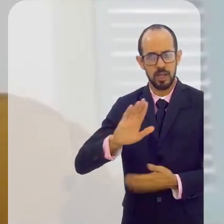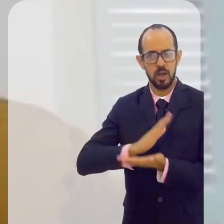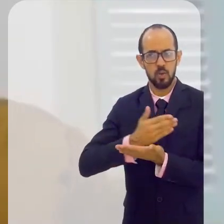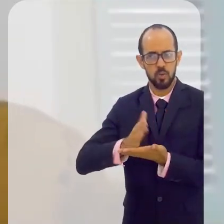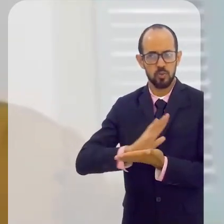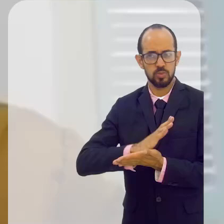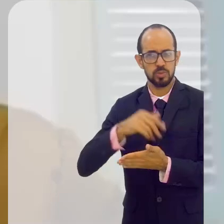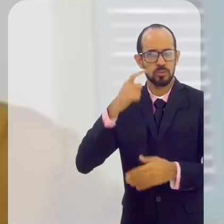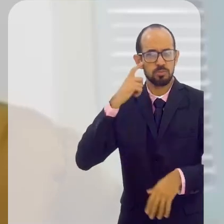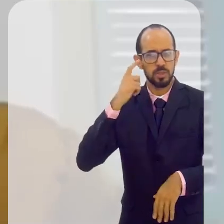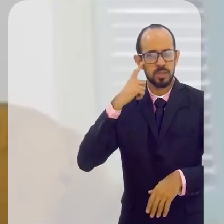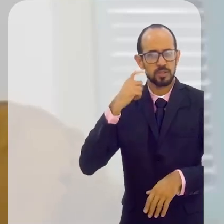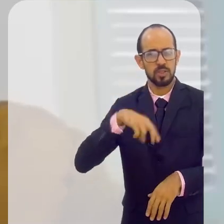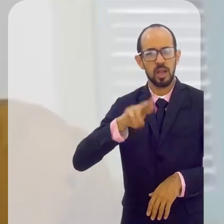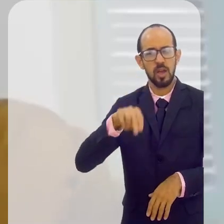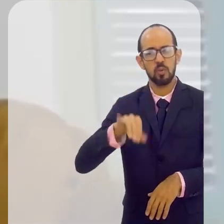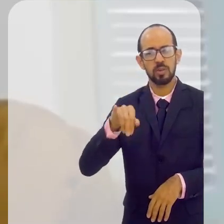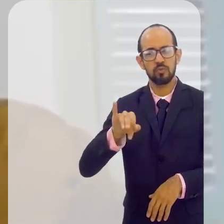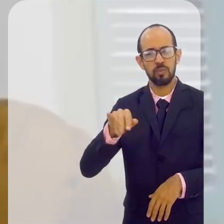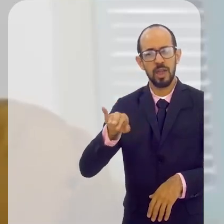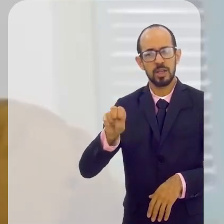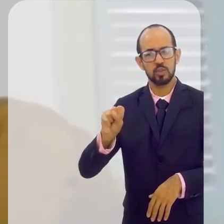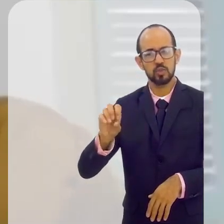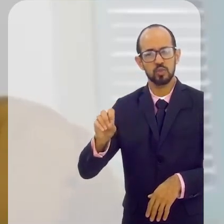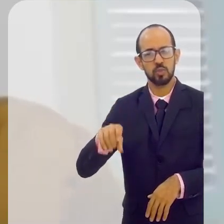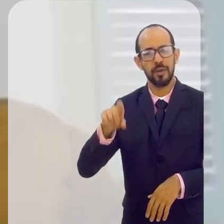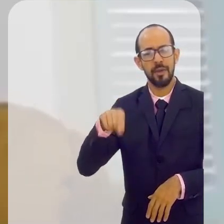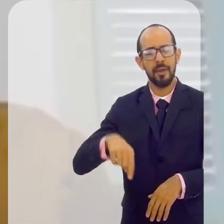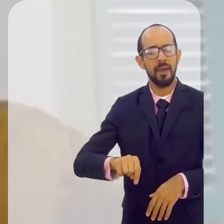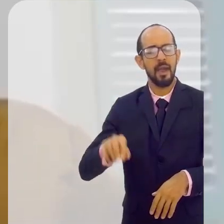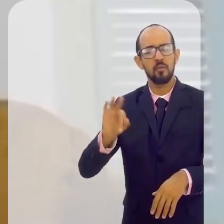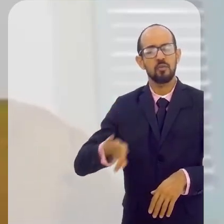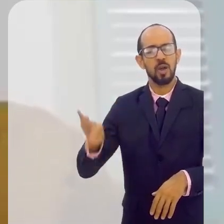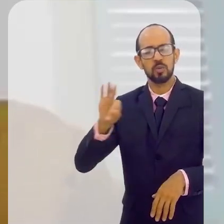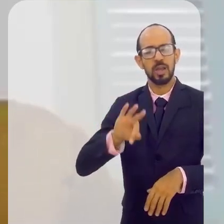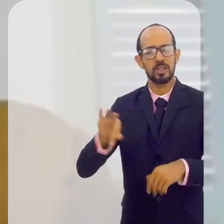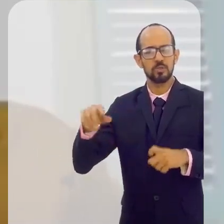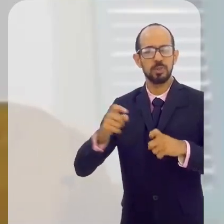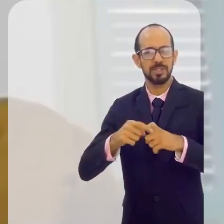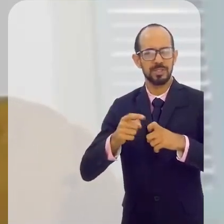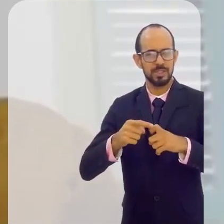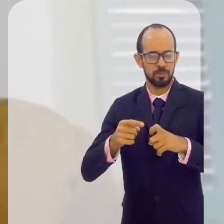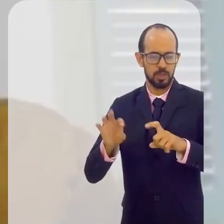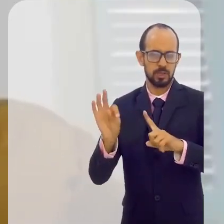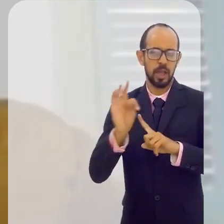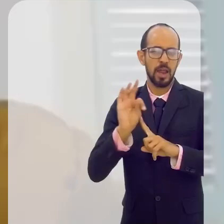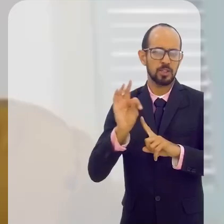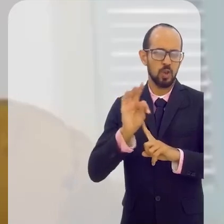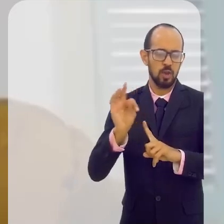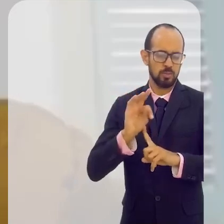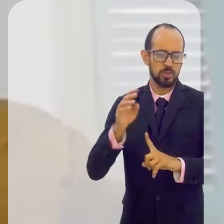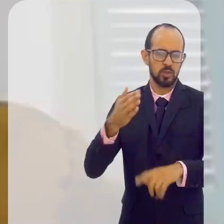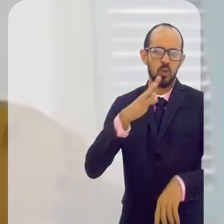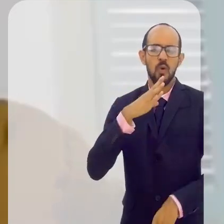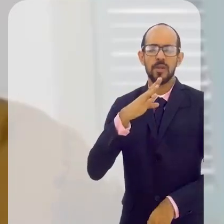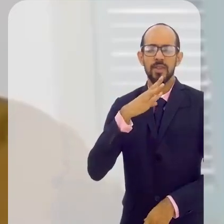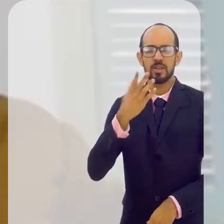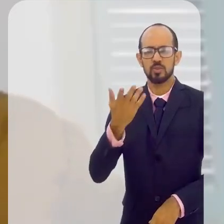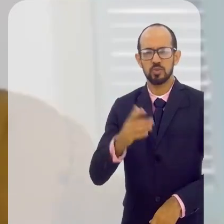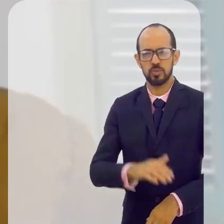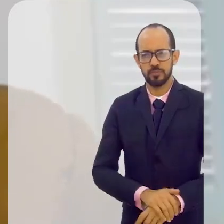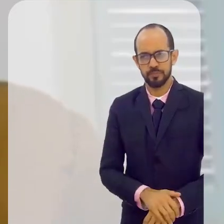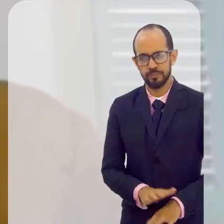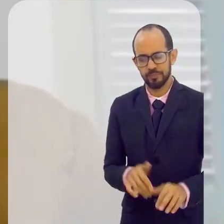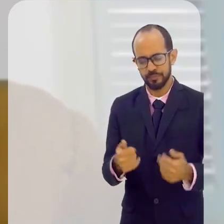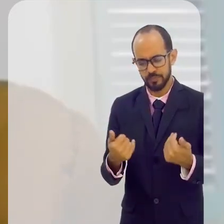conhecem o Unifes como Faculdade de Medicina de Teresópolis. Às vezes você fala Unifes, não sei, mas Faculdade de Medicina de Teresópolis, ah, Faculdade de